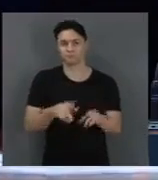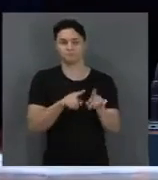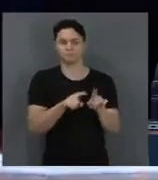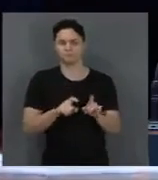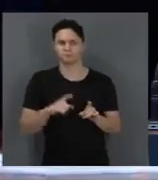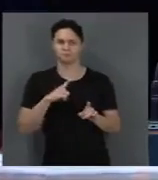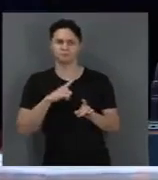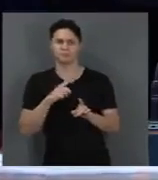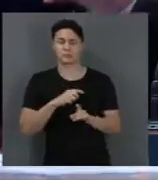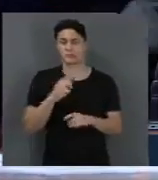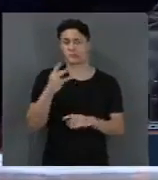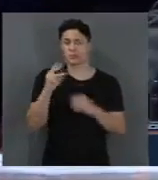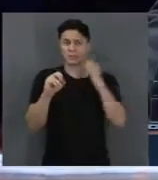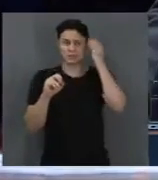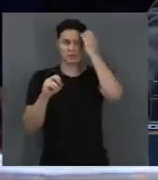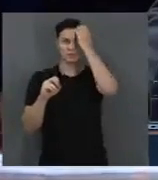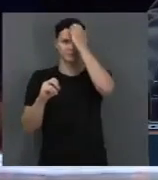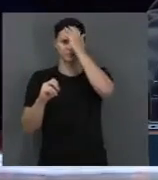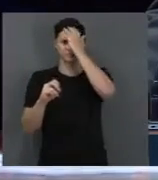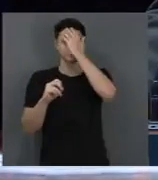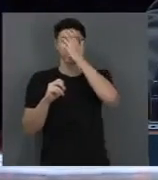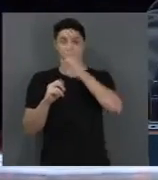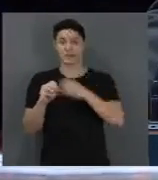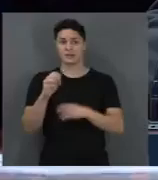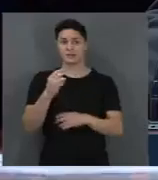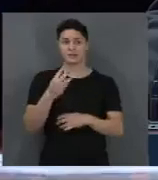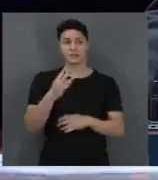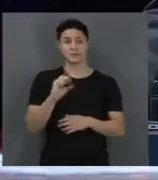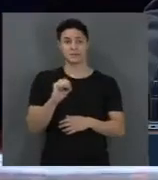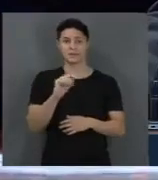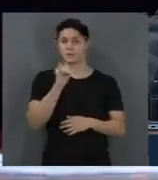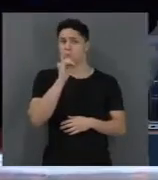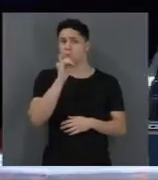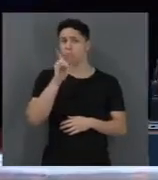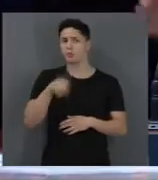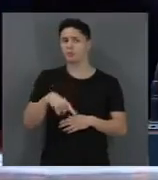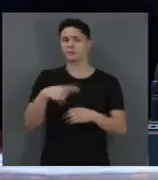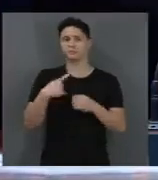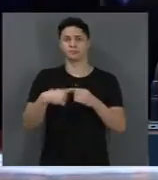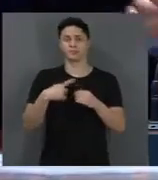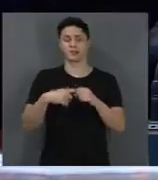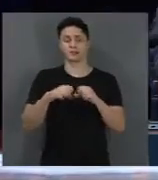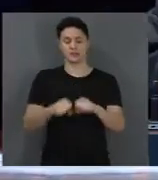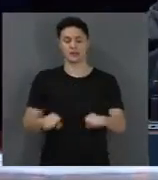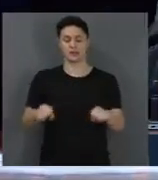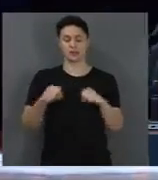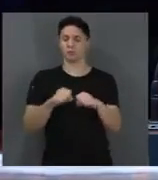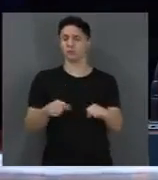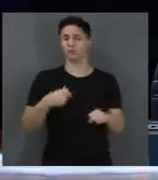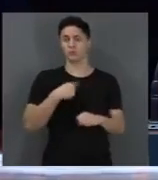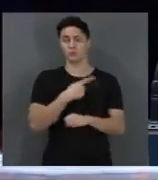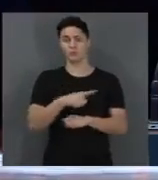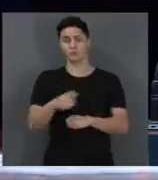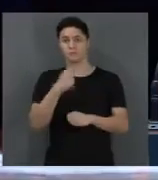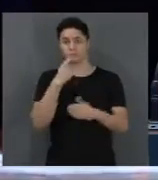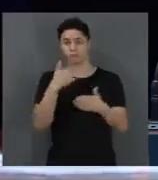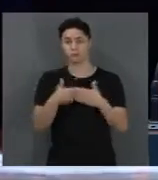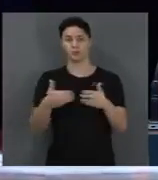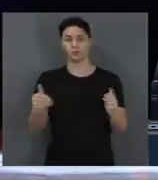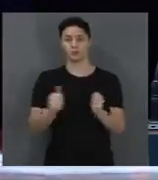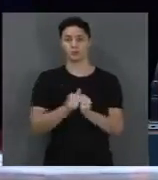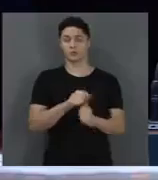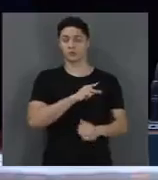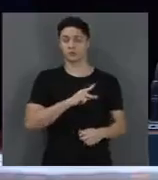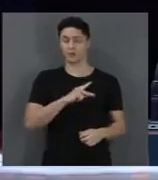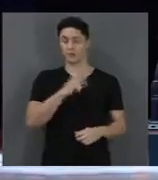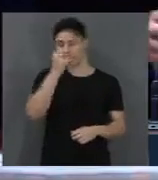de 30 bilhões. Vou dar um exemplo da cidade de Canoas, onde eu tive recentemente com o prefeito Jairo